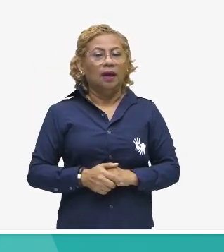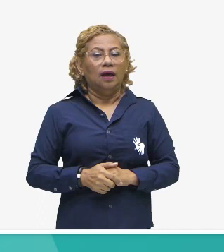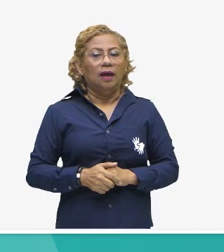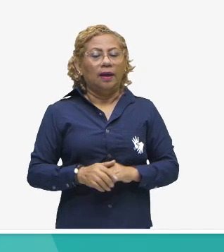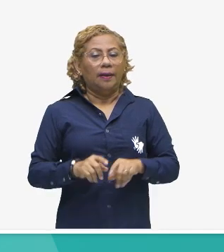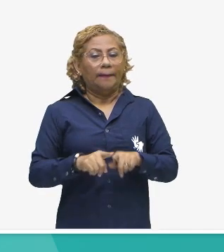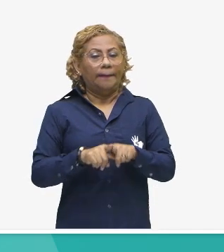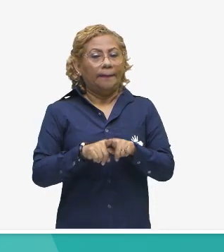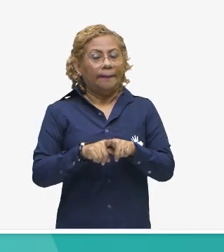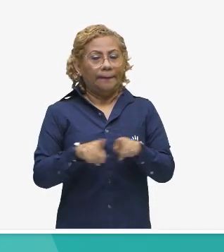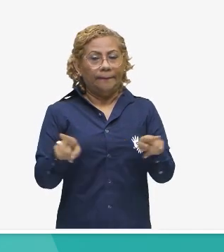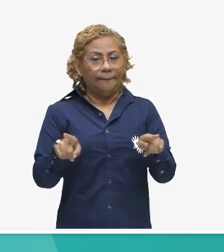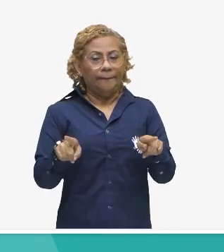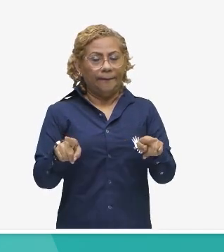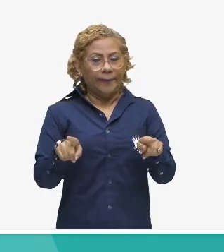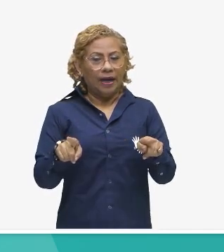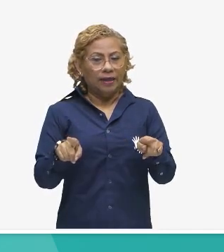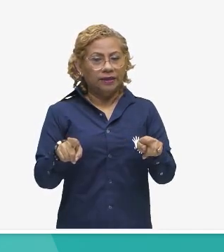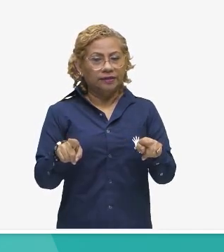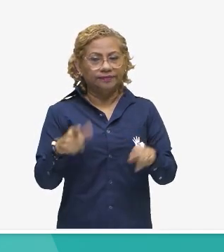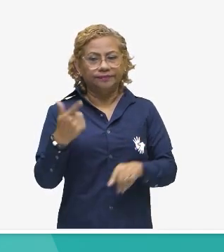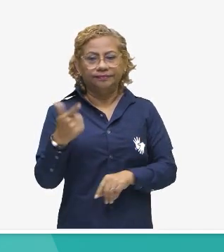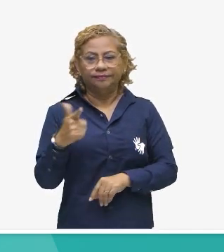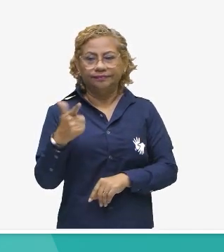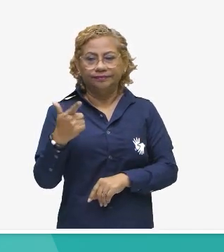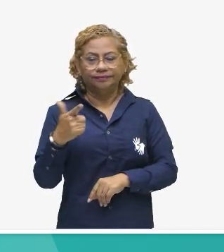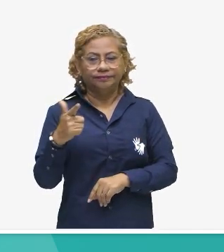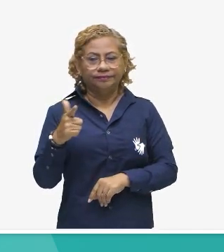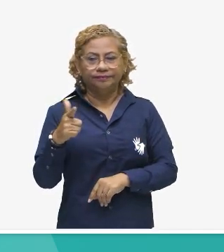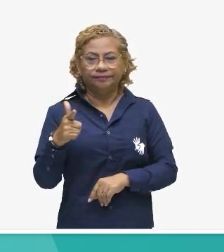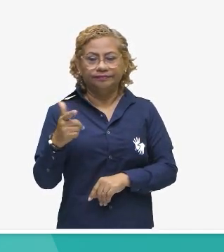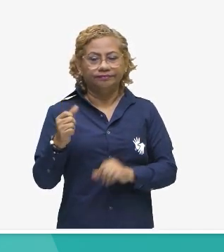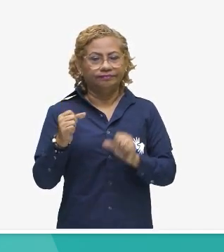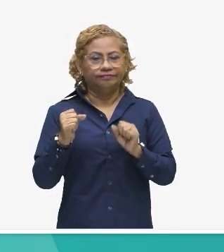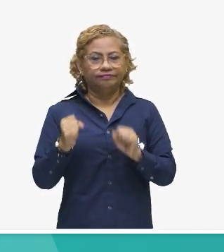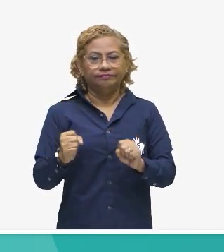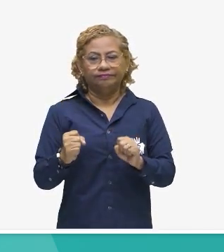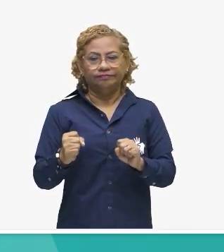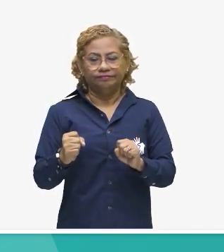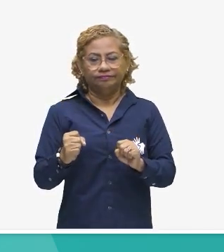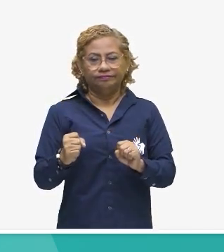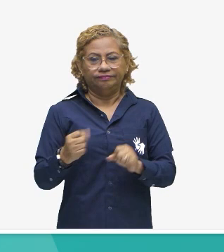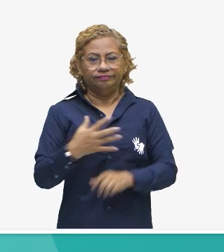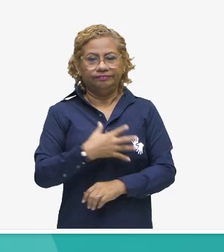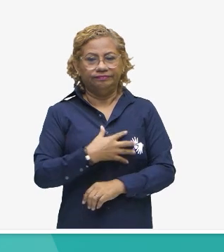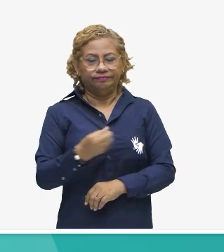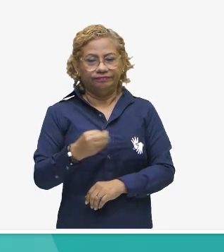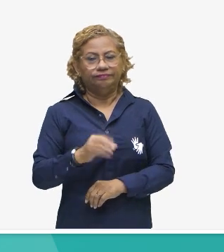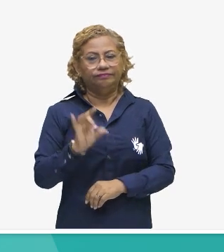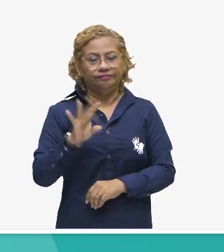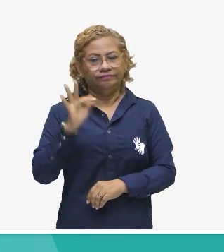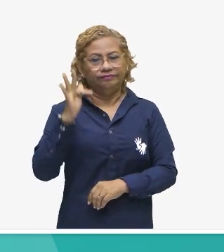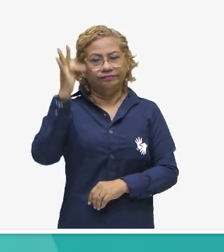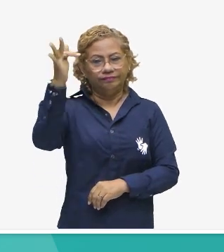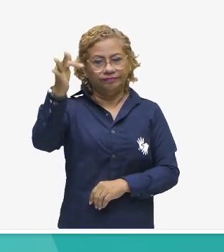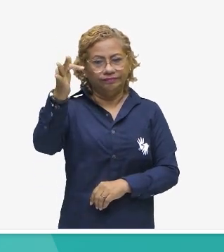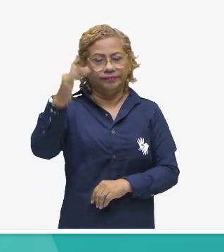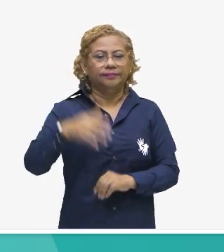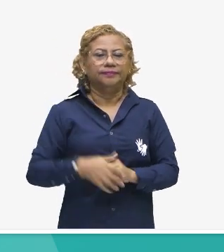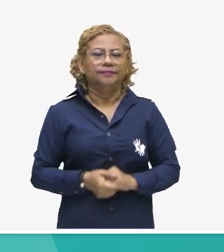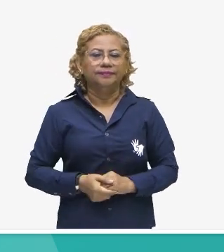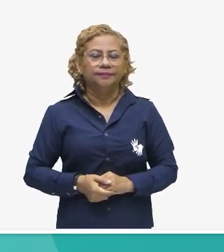não poderá ter filho ainda será futuramente. Se o